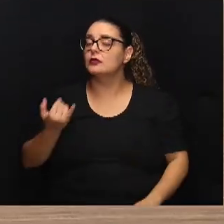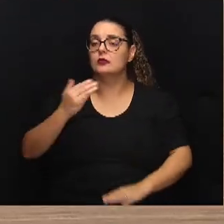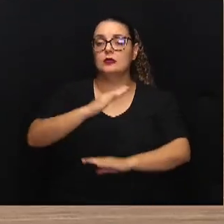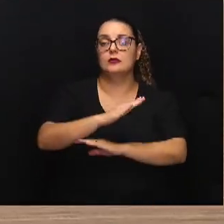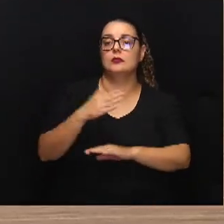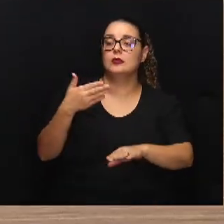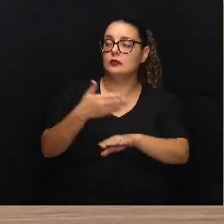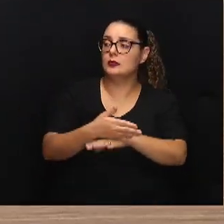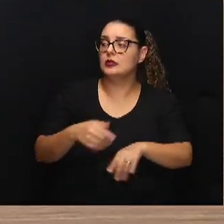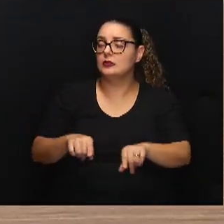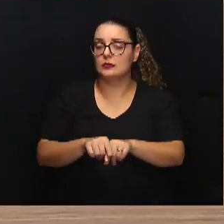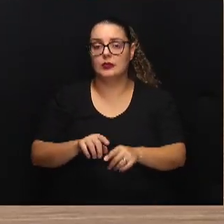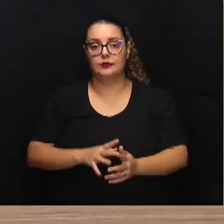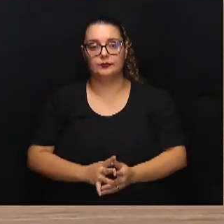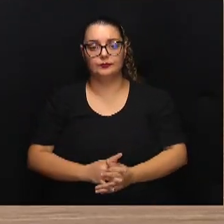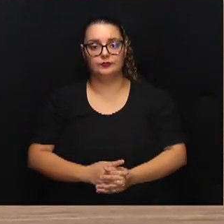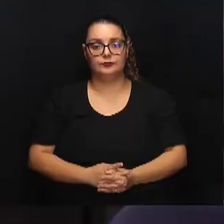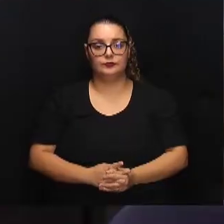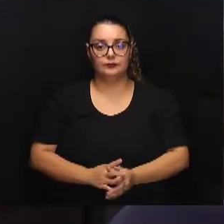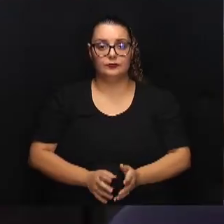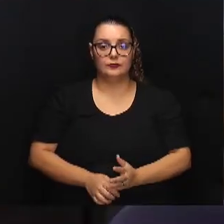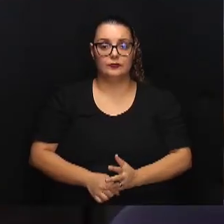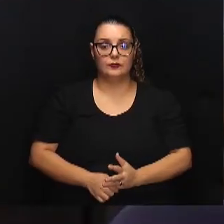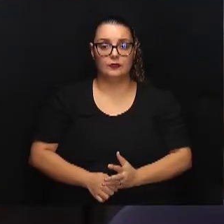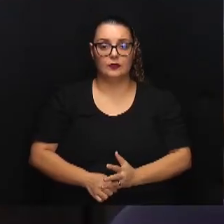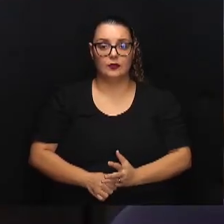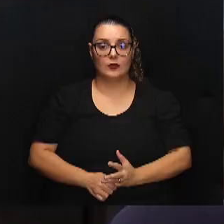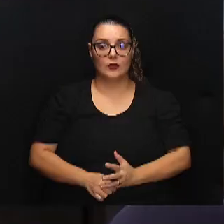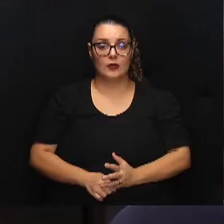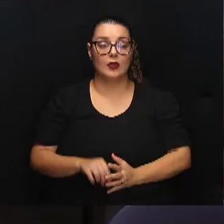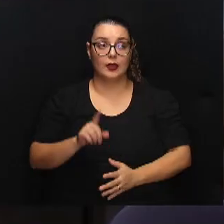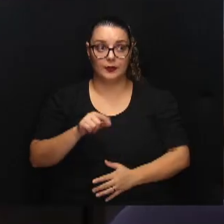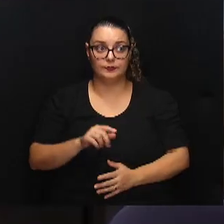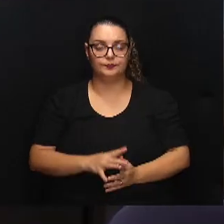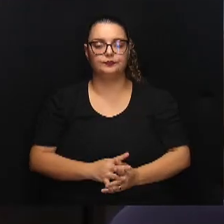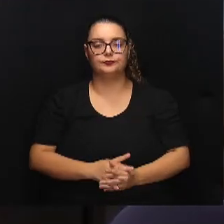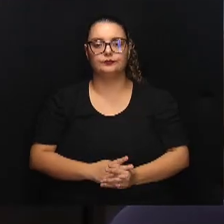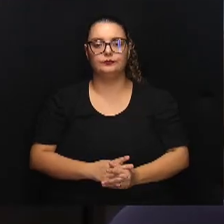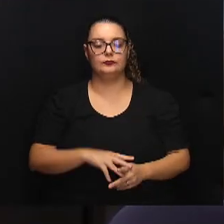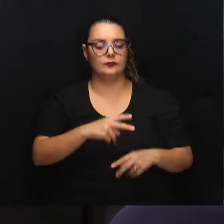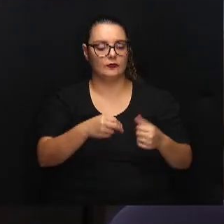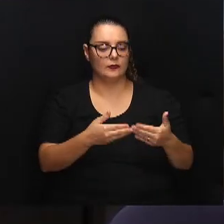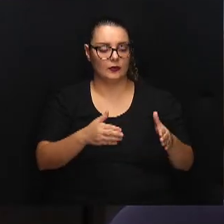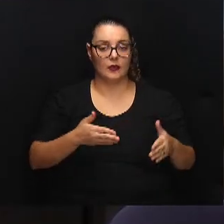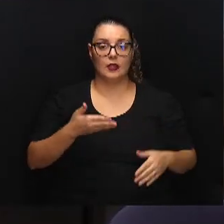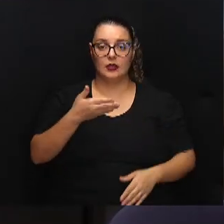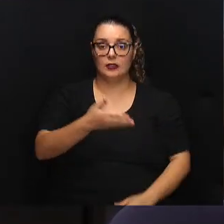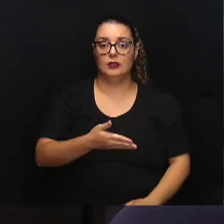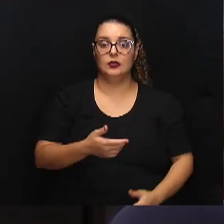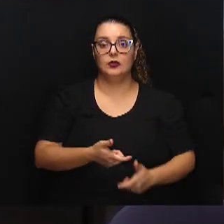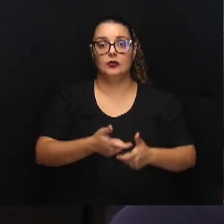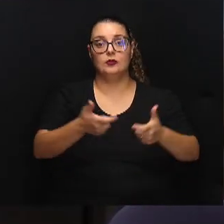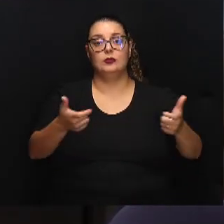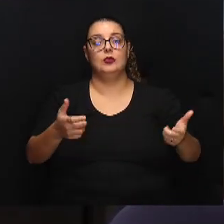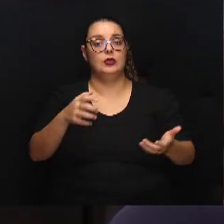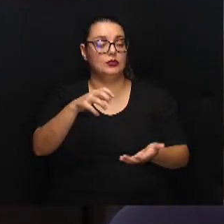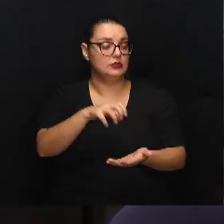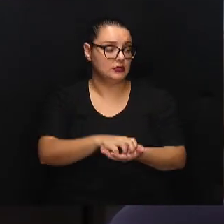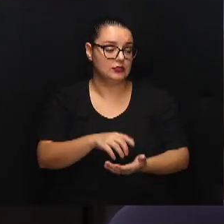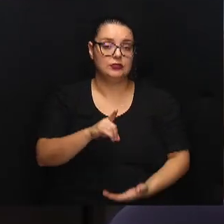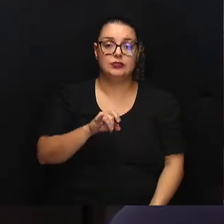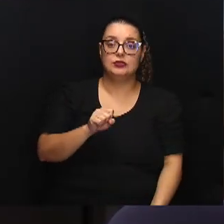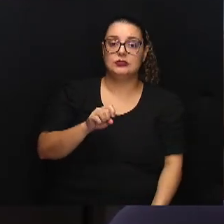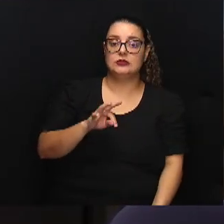também participar ali. Olha, nós fomos lá, na verdade, na inauguração do maior centro de